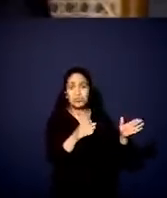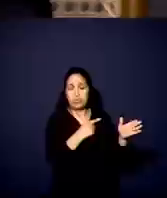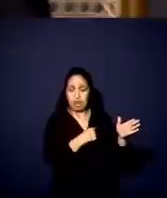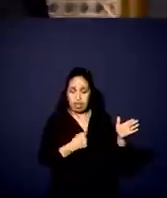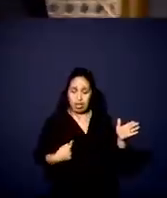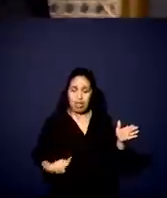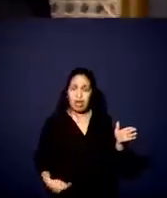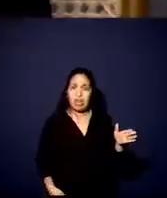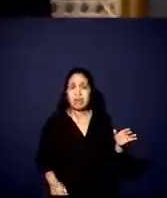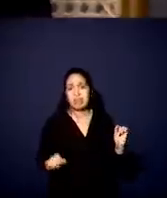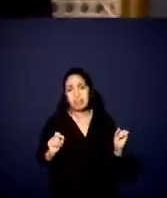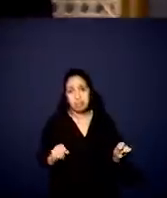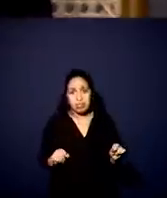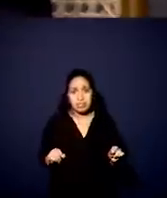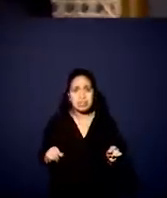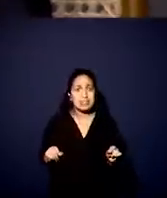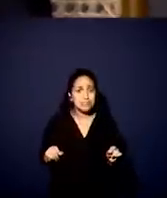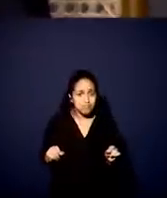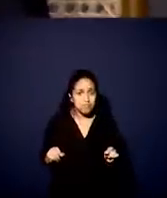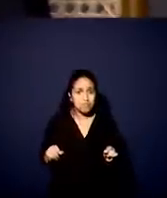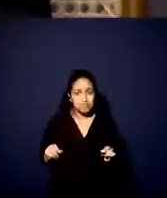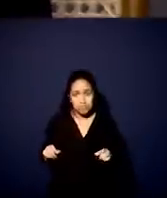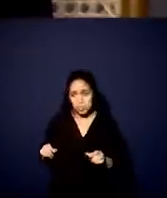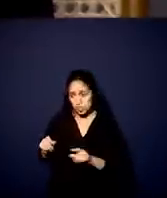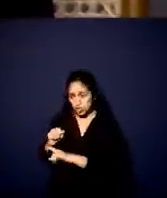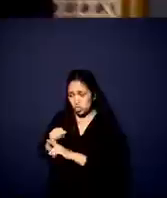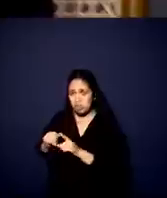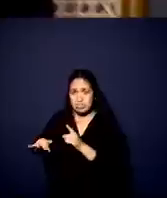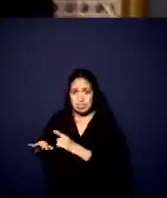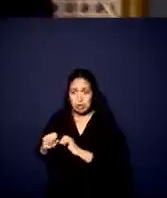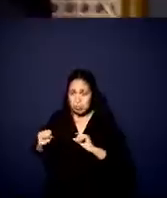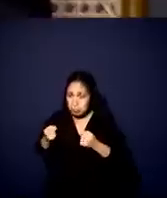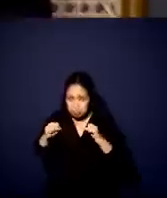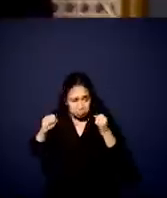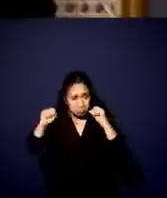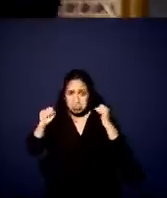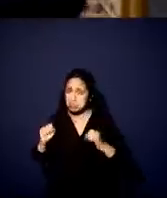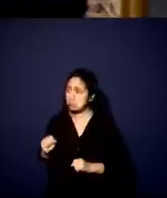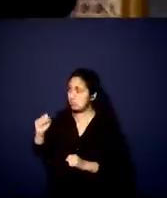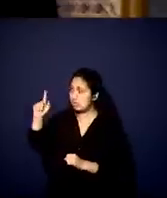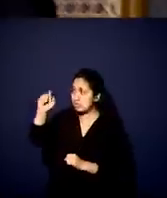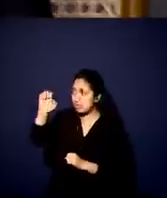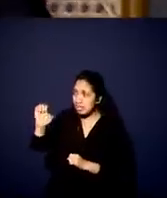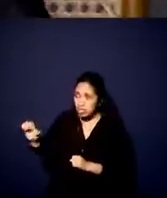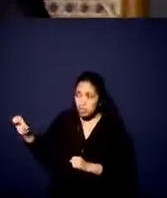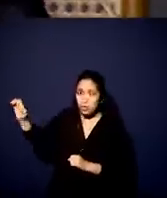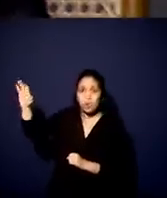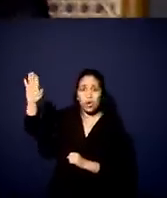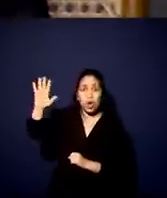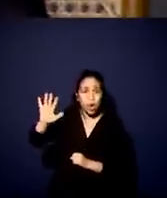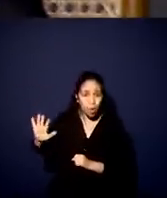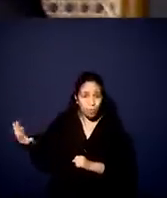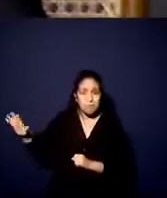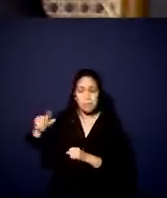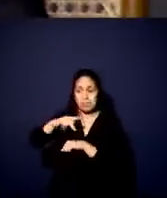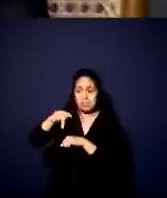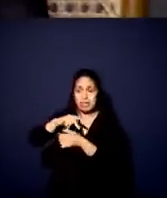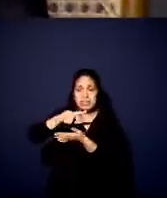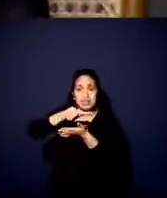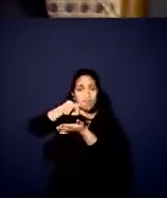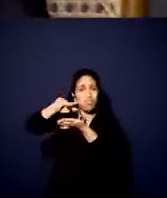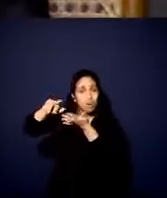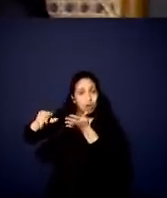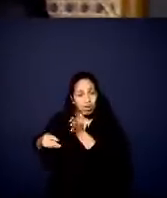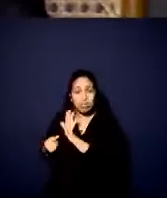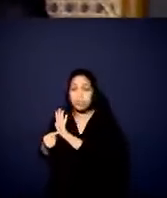os assuntos tensões sociais explodindo na Europa em vários países é inclusive mostrando né que